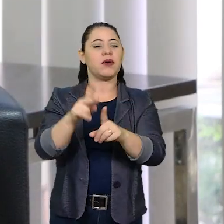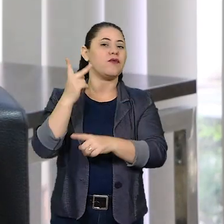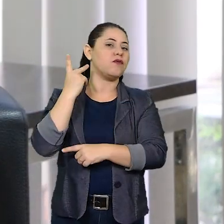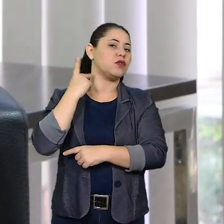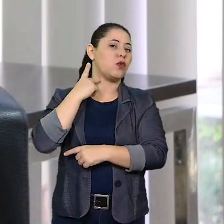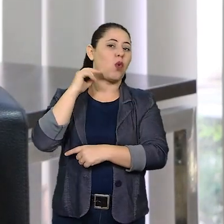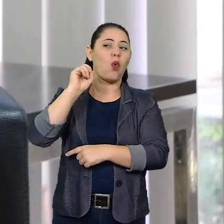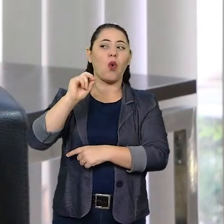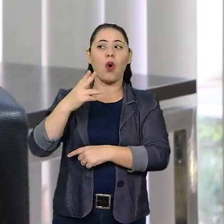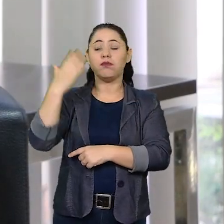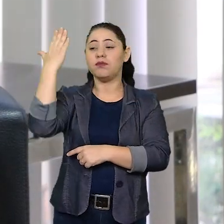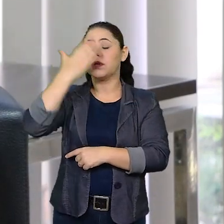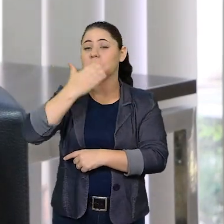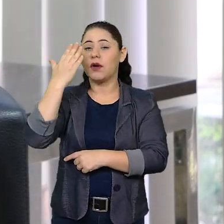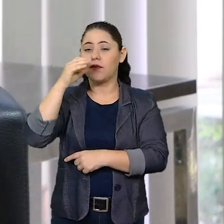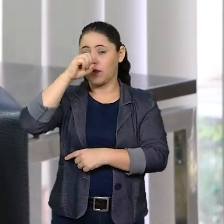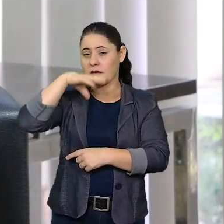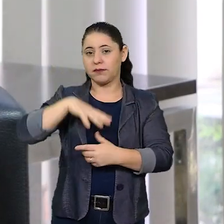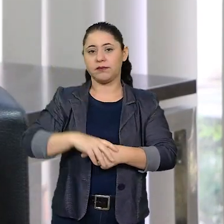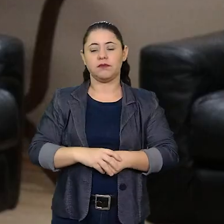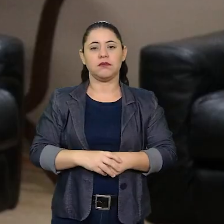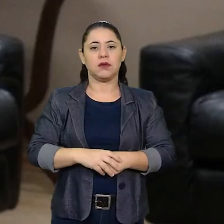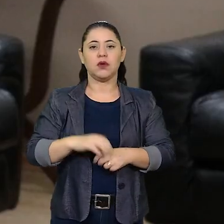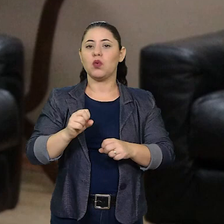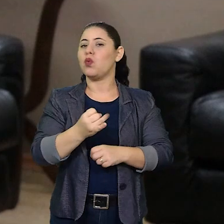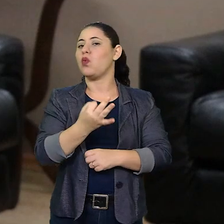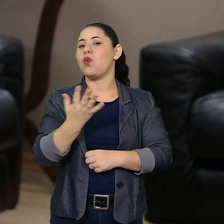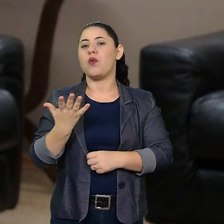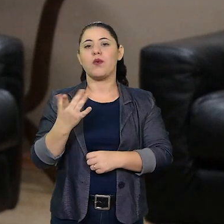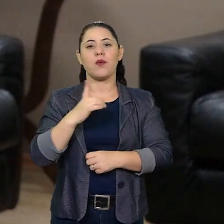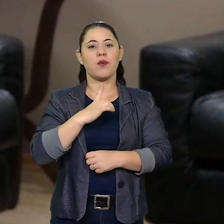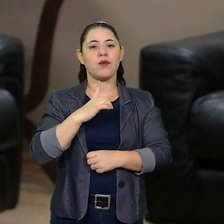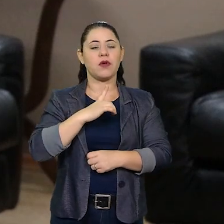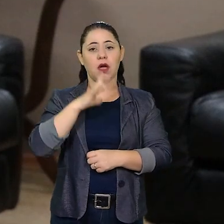daquela vítima ou testemunha de uma violência. E a partir de então,